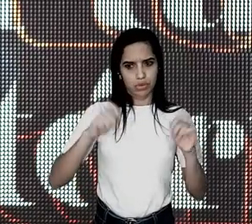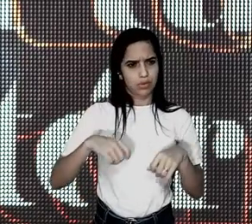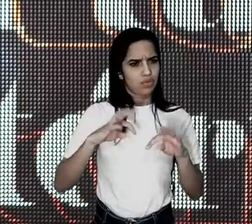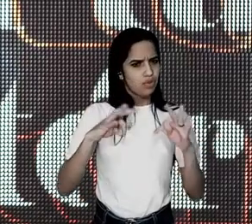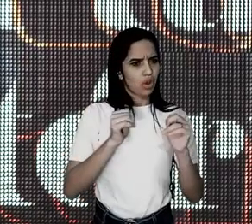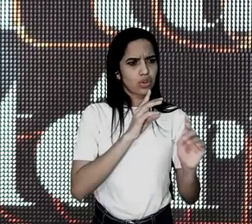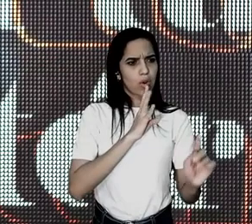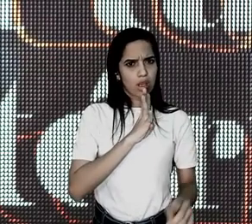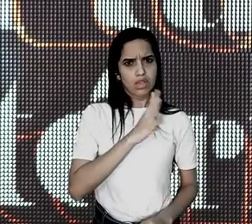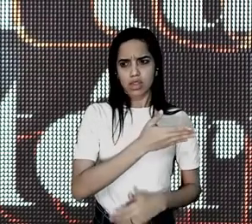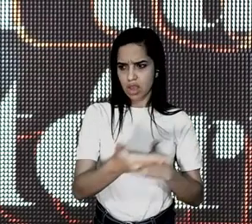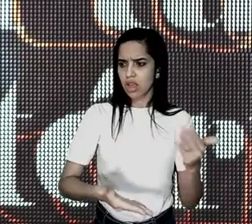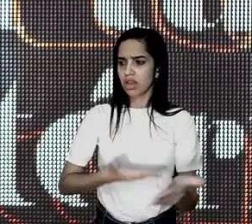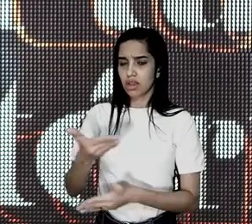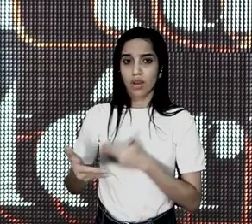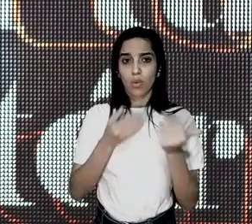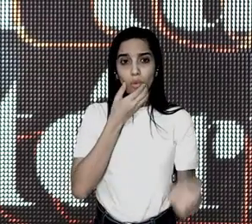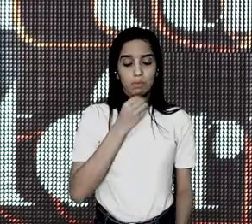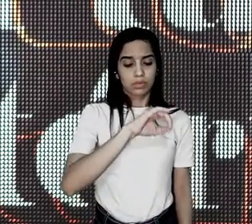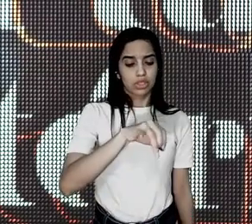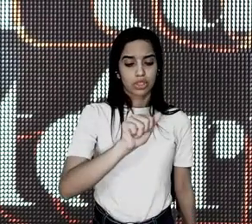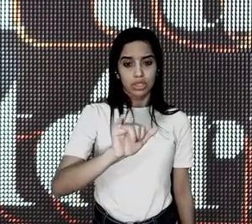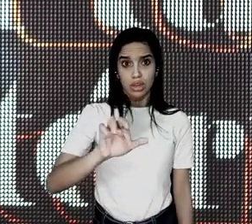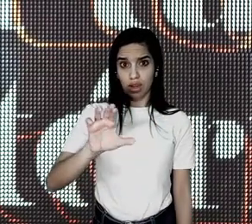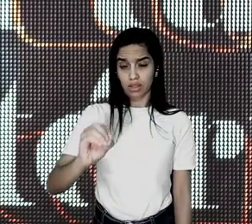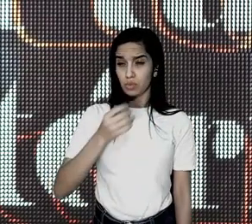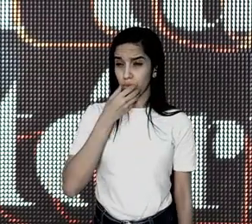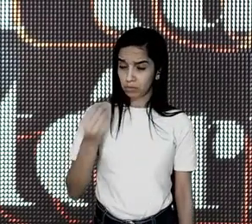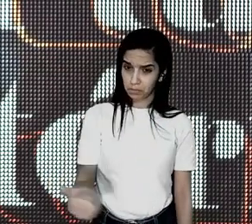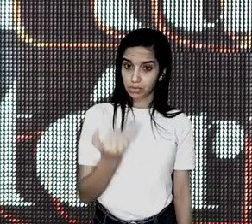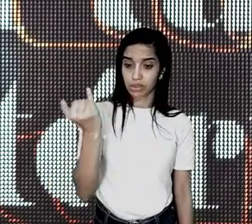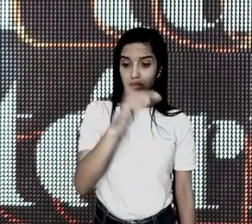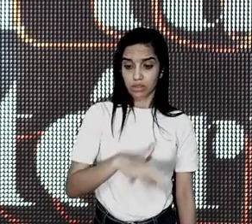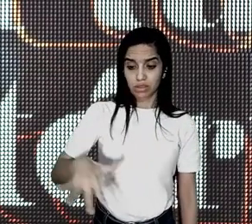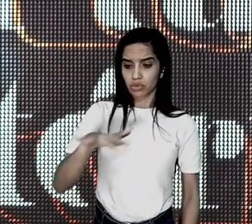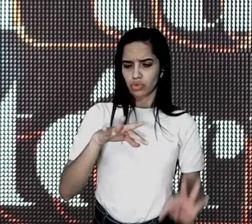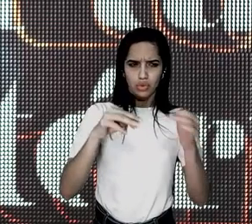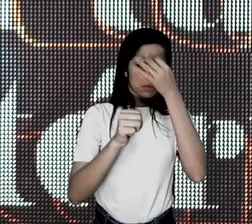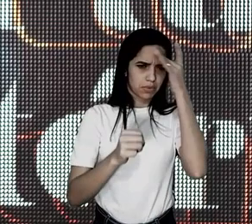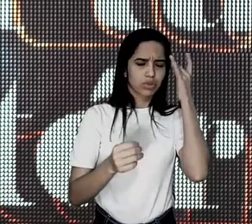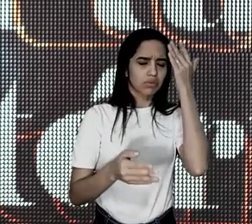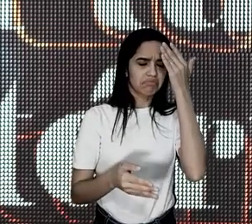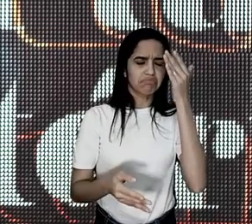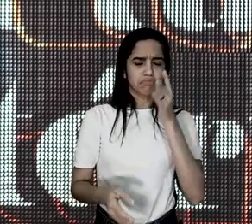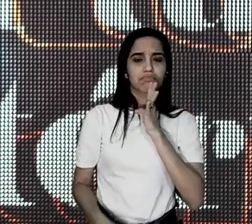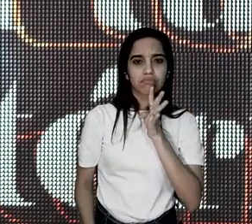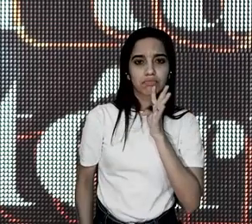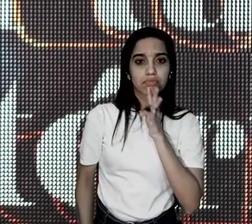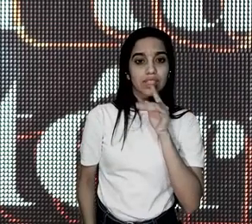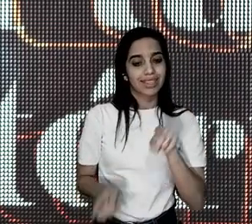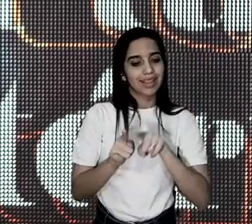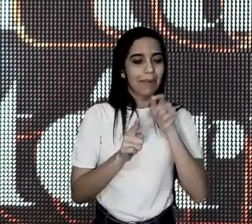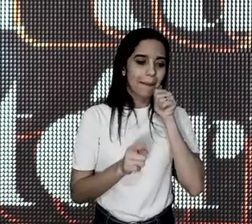conheciam. Provavelmente Jairo, por ser um homem importante, influente da região, era conhecido de todas aquelas pessoas,